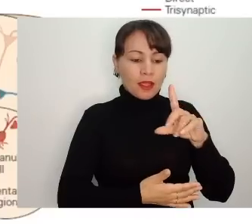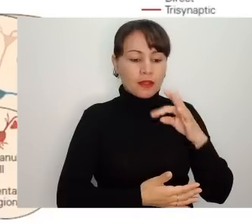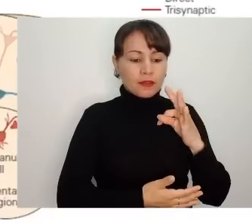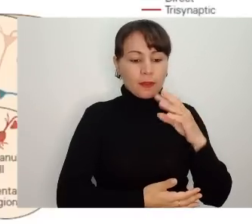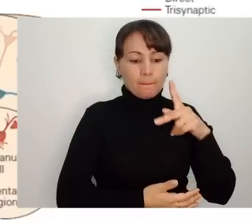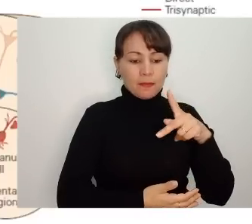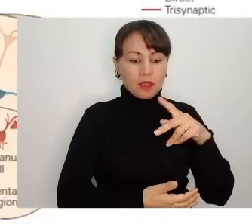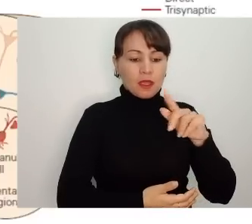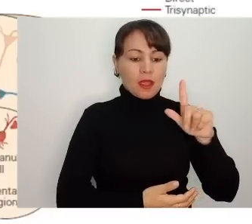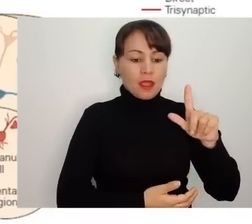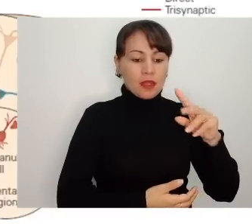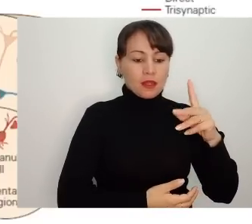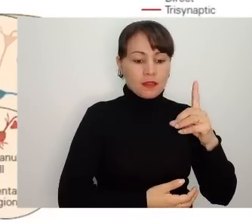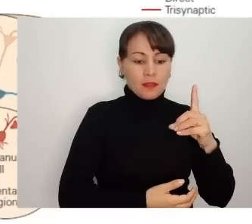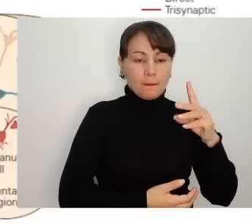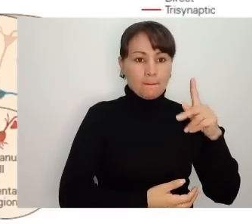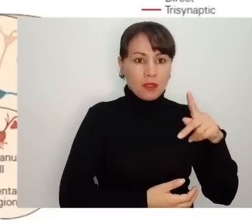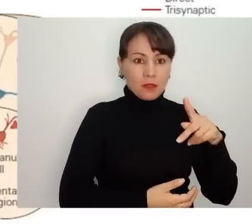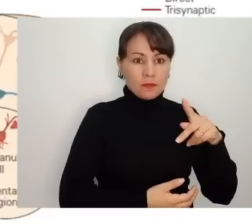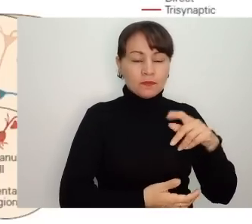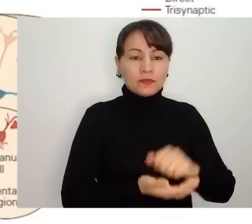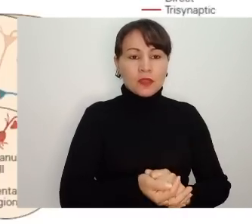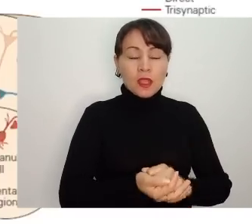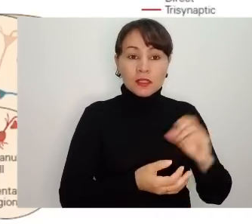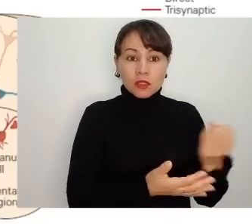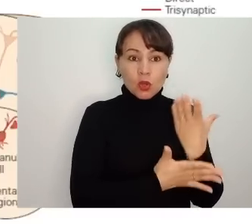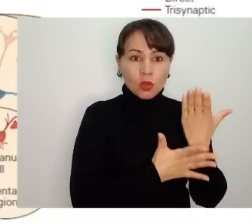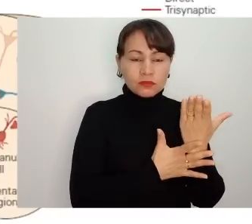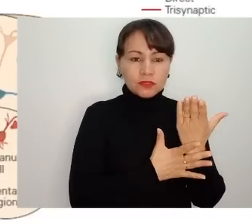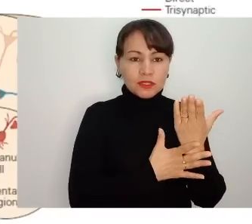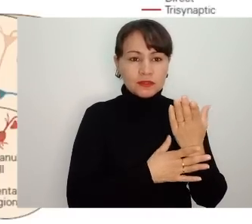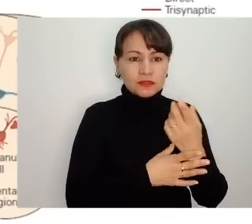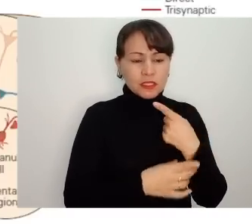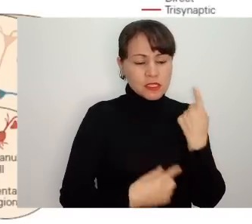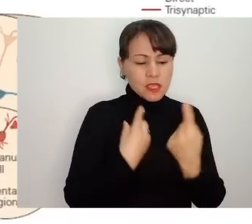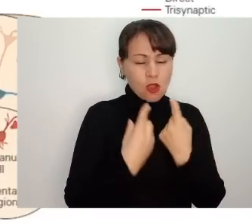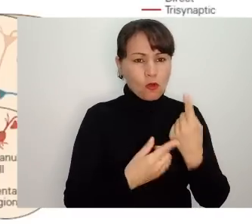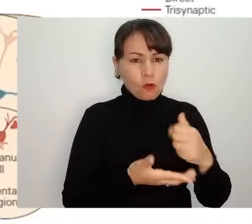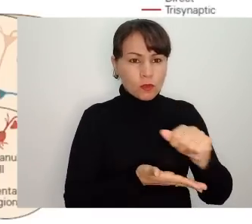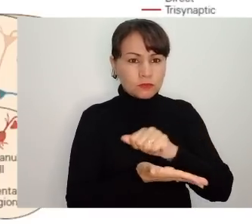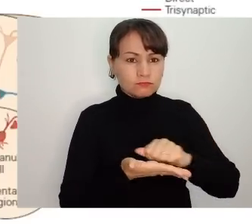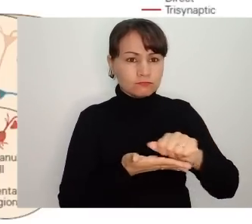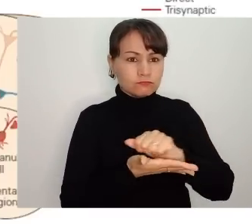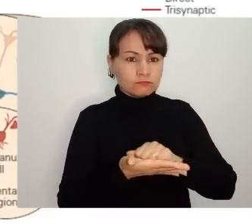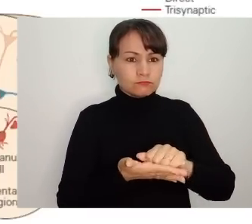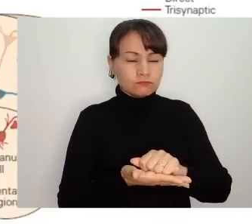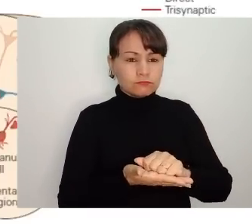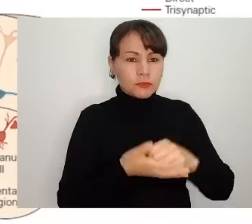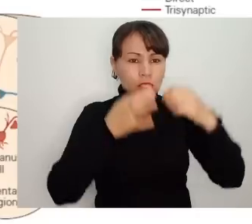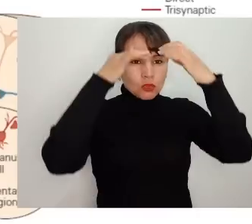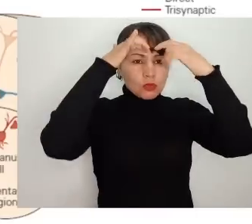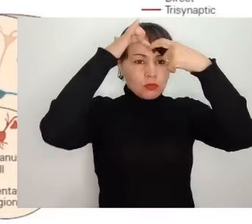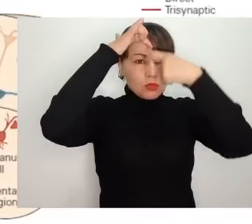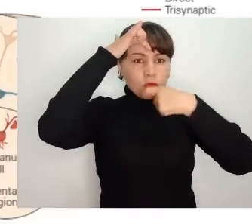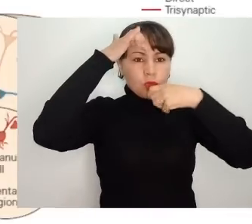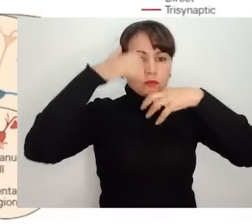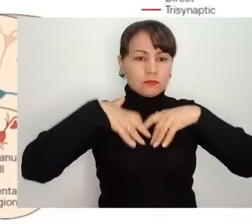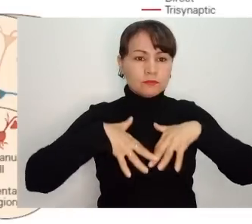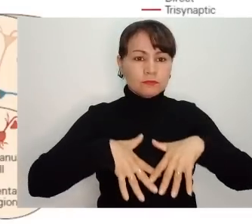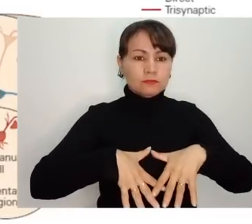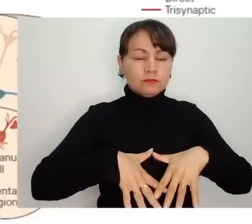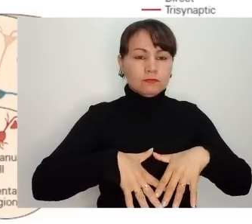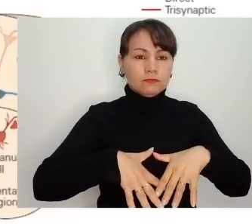LTP como a LTD, elas acontecem em algumas regiões do sistema